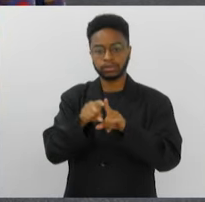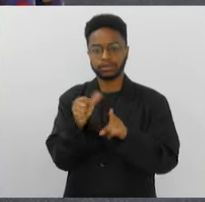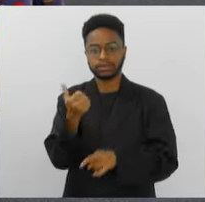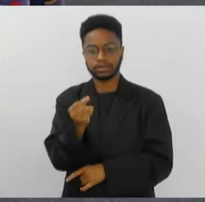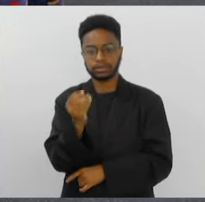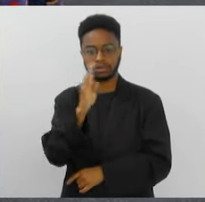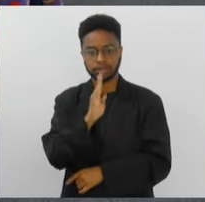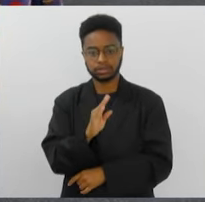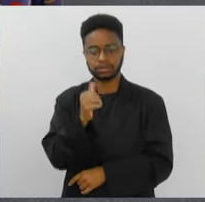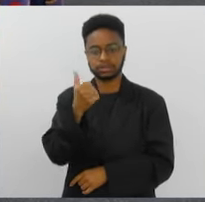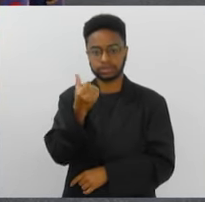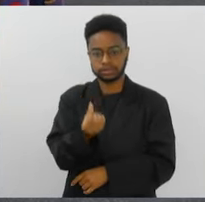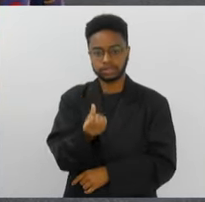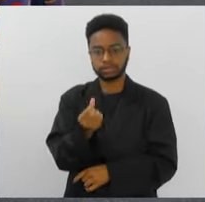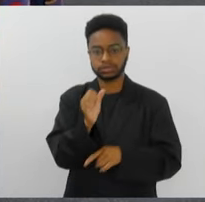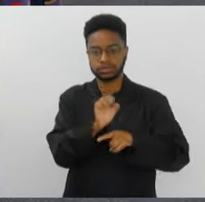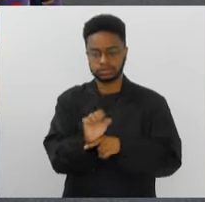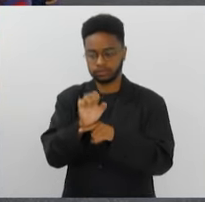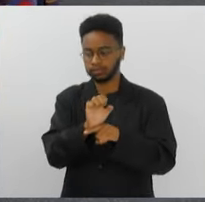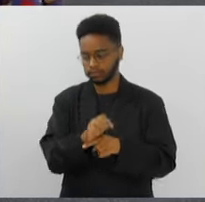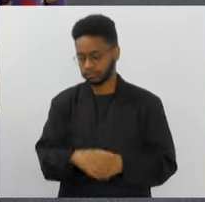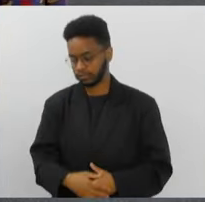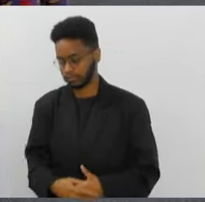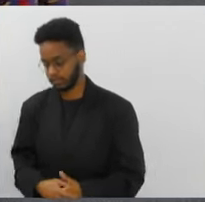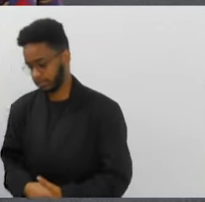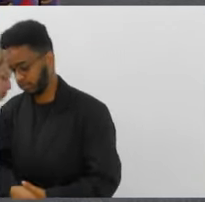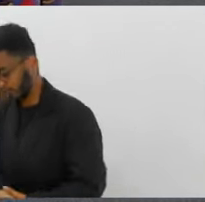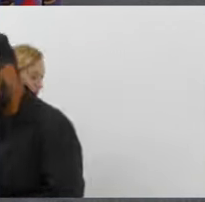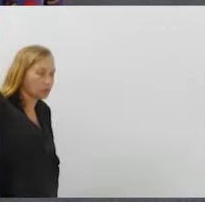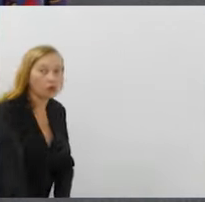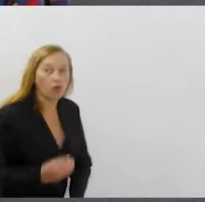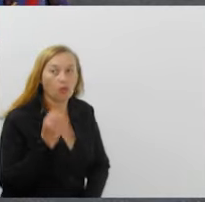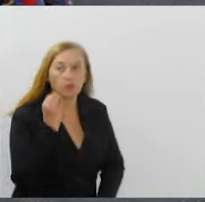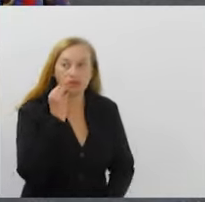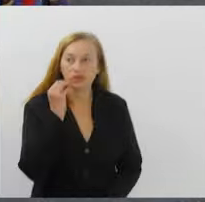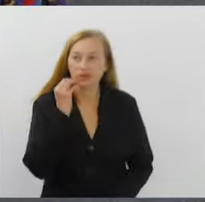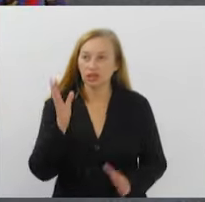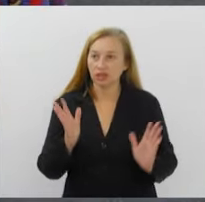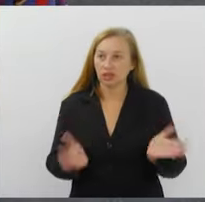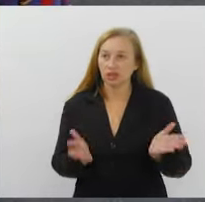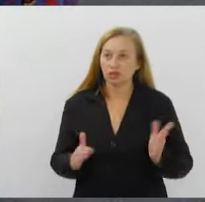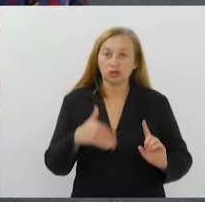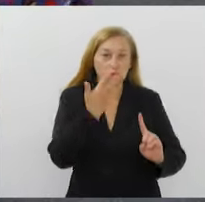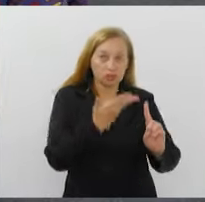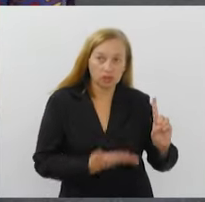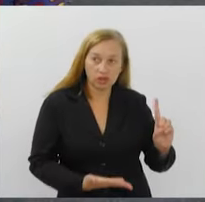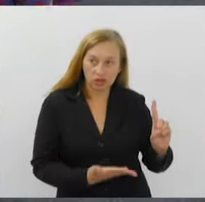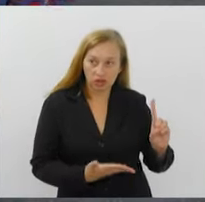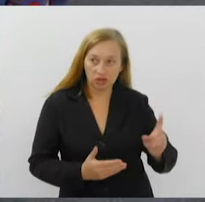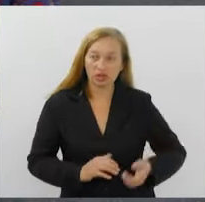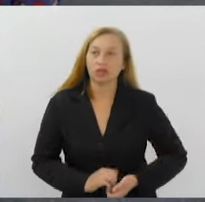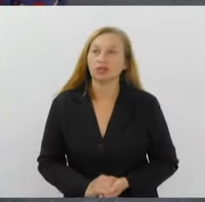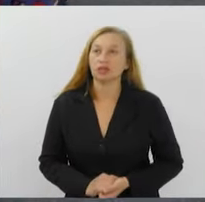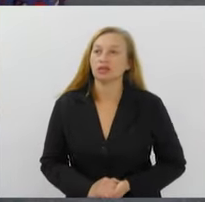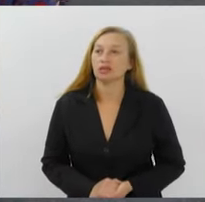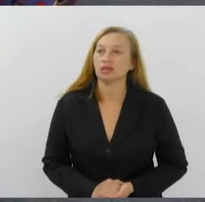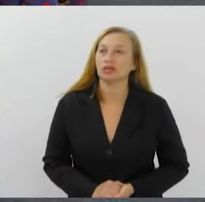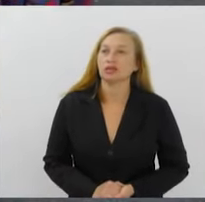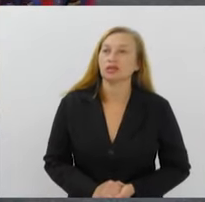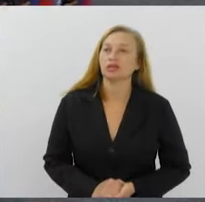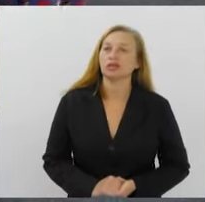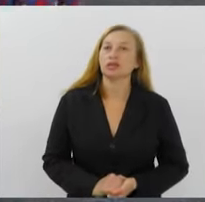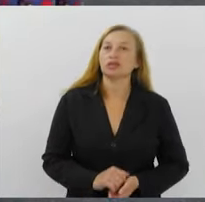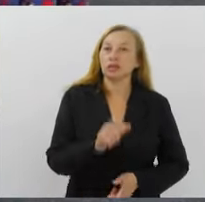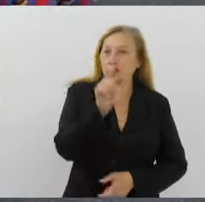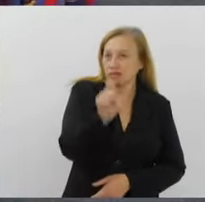e 16 estaduais. A gente vai ter oportunidade hoje de homenagear esses atletas que a gente vai